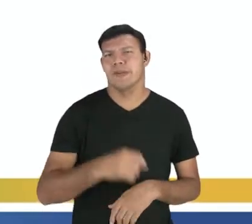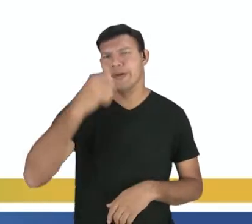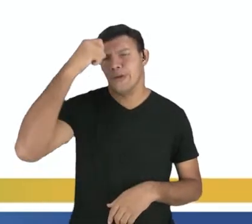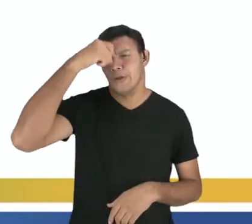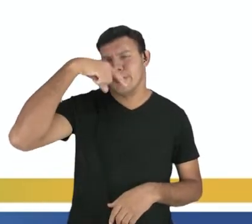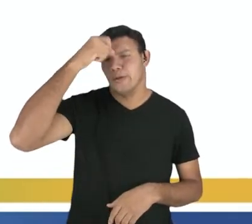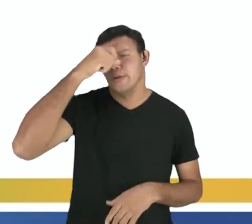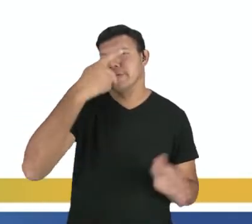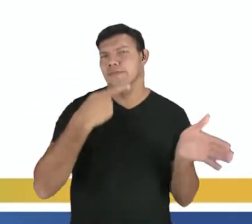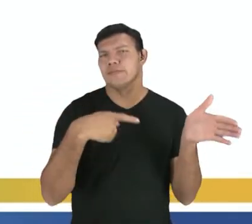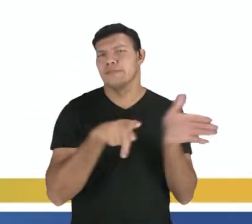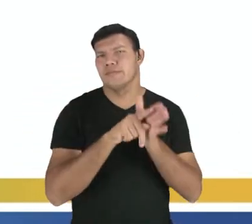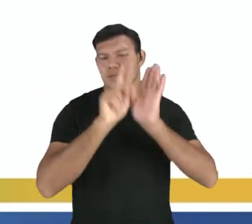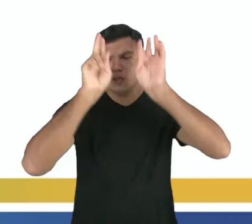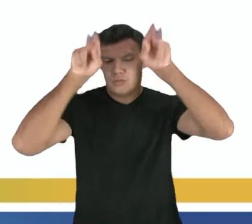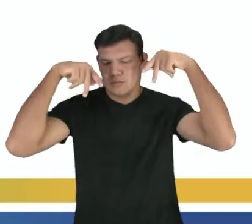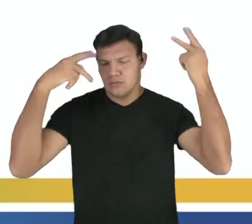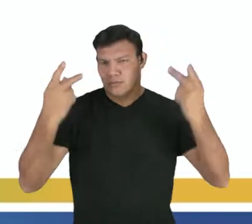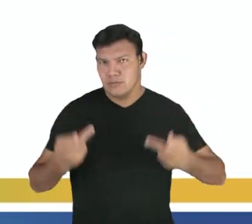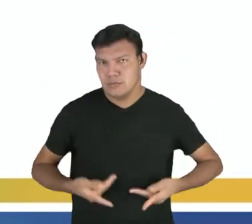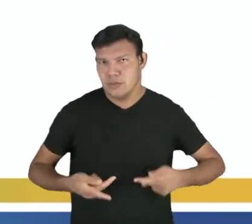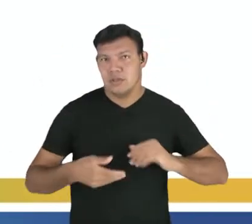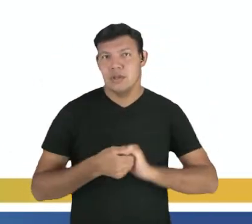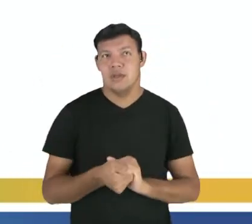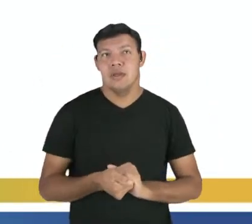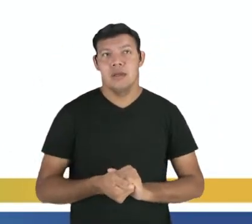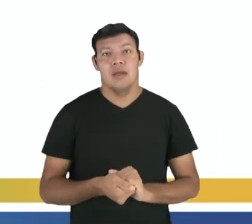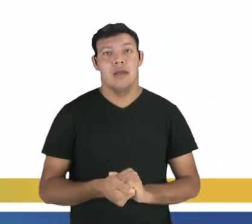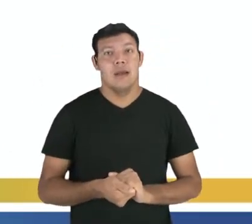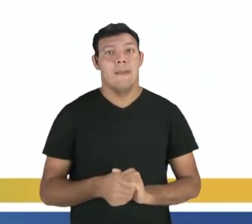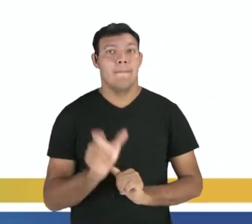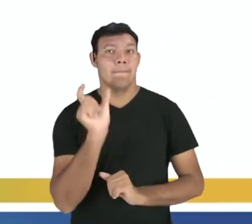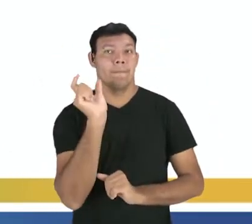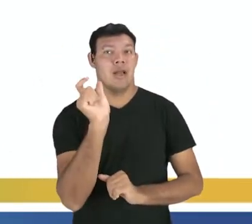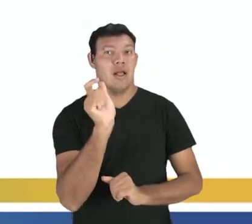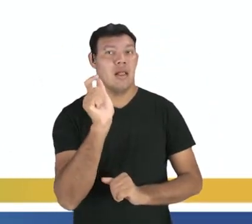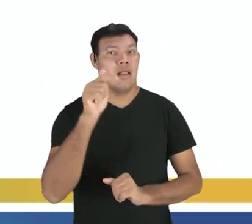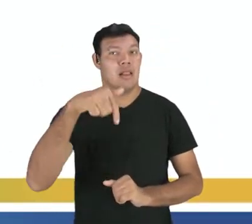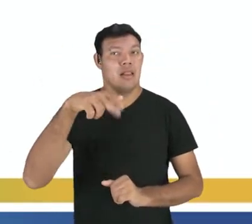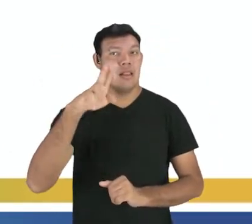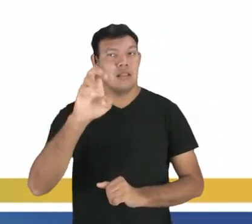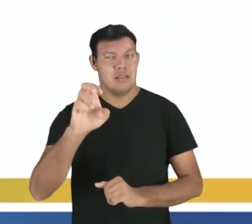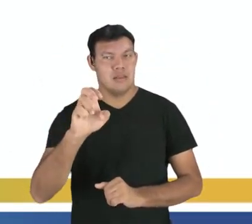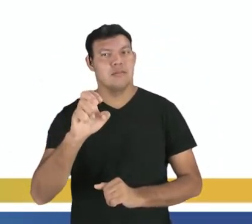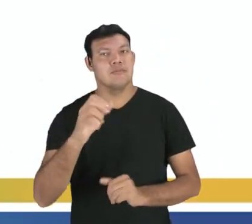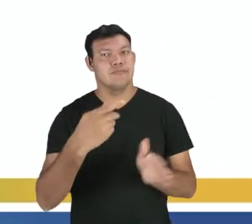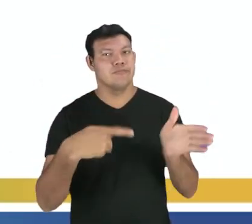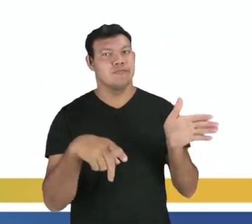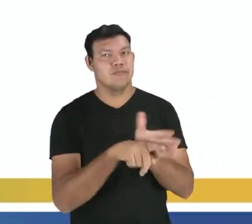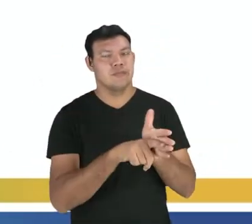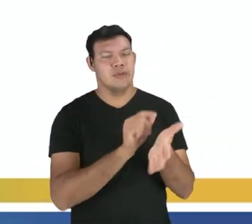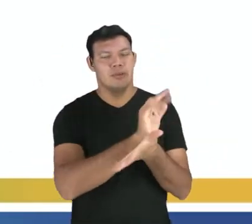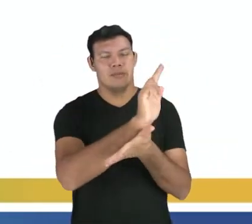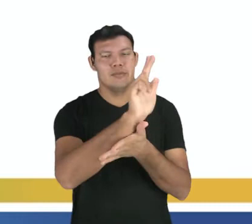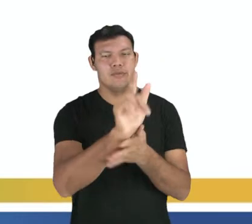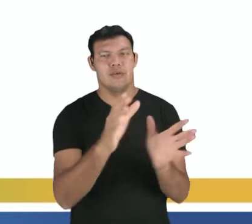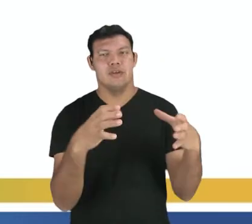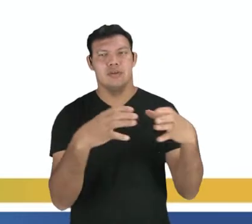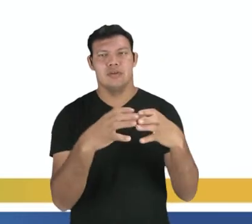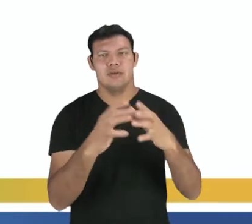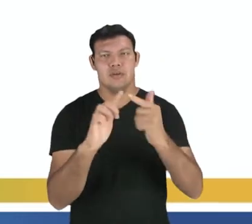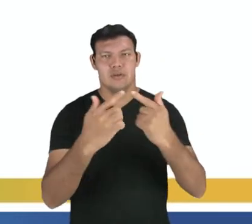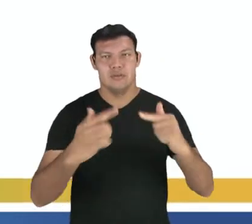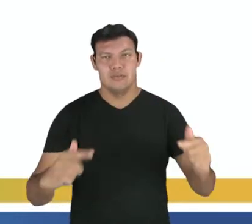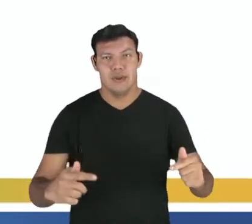que pegou uma gripe humana. A palavra que, ela tem diversas classes gramaticais. Nós vamos entender